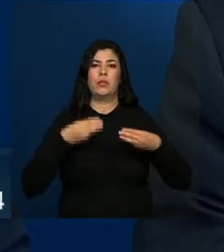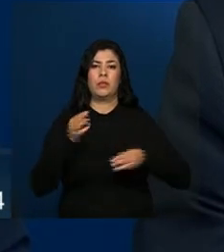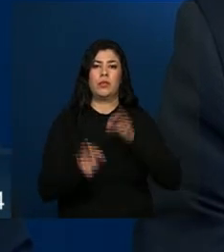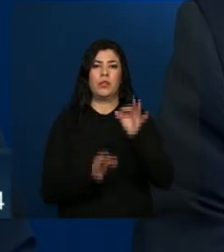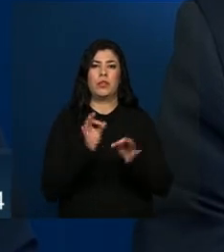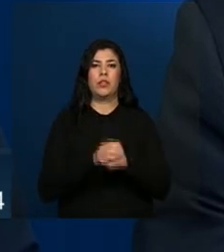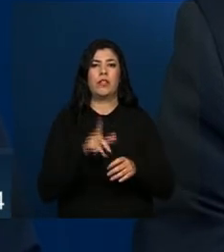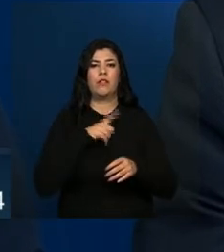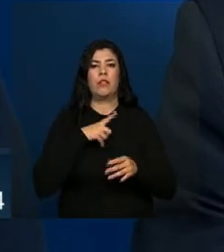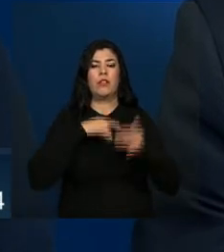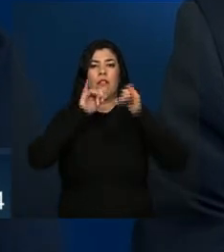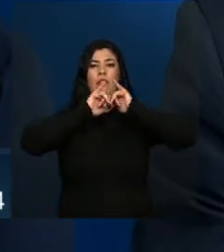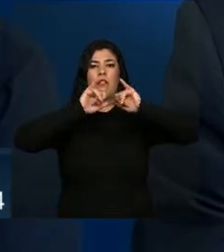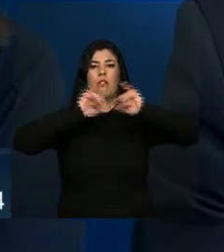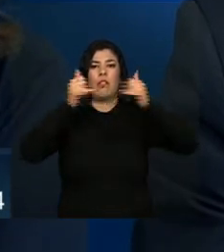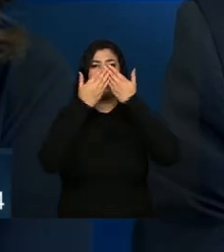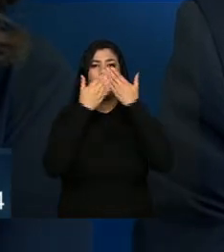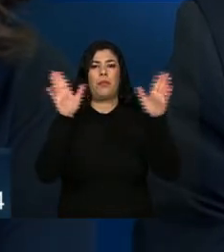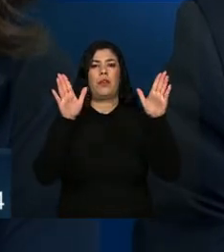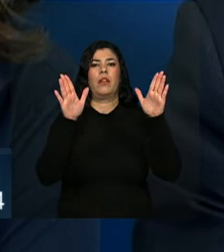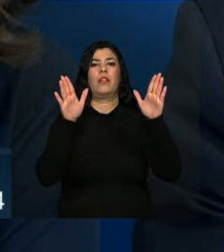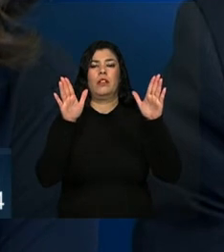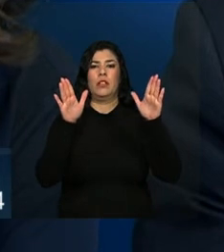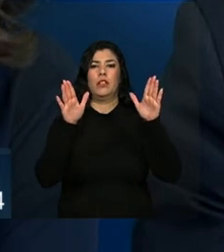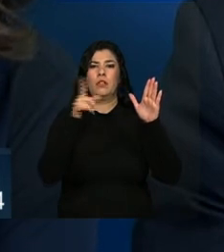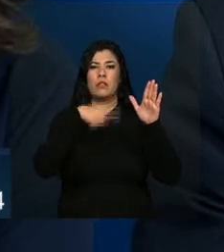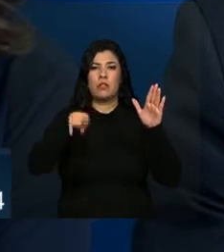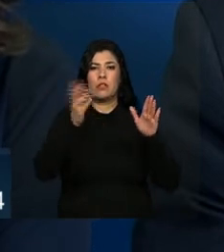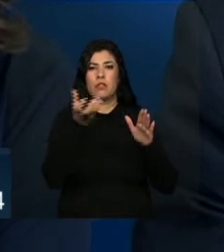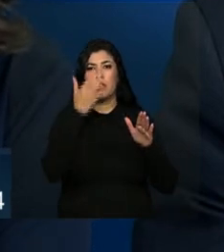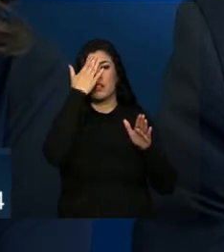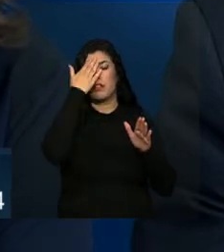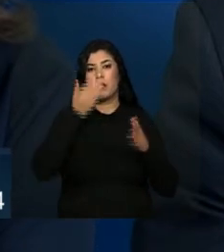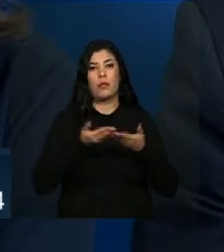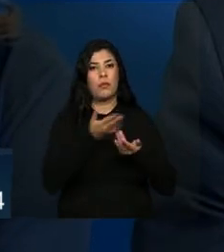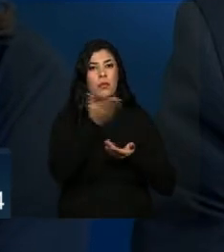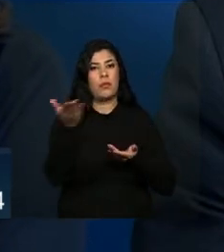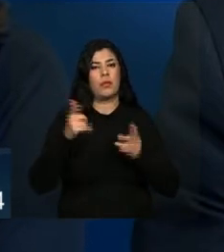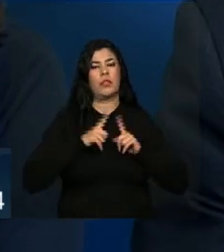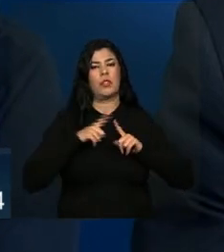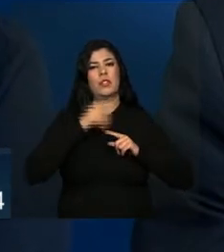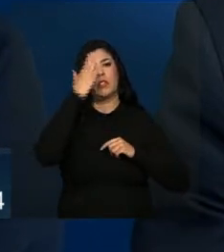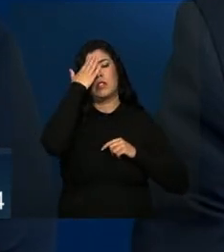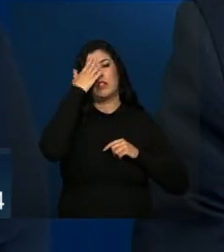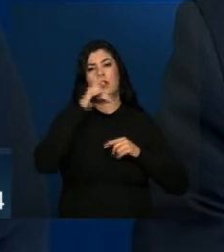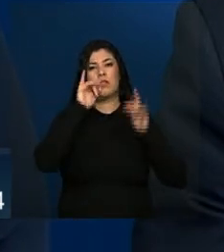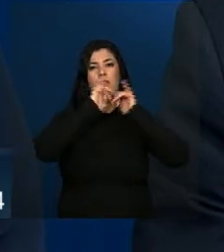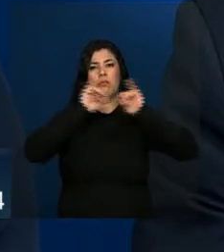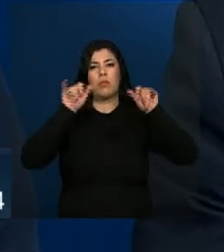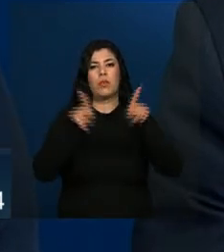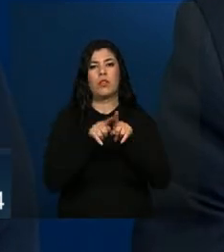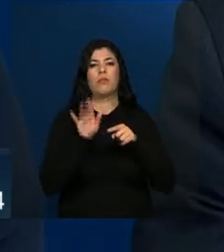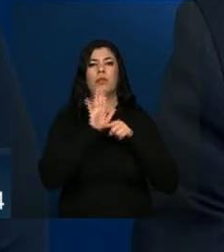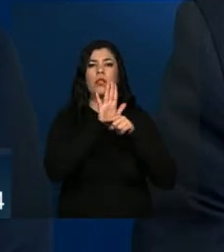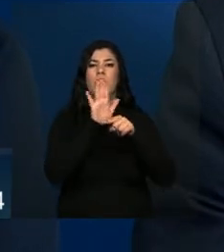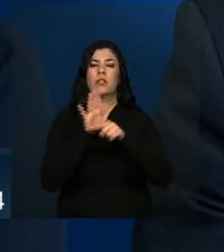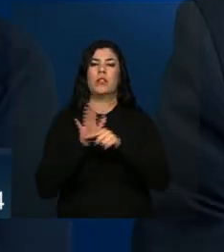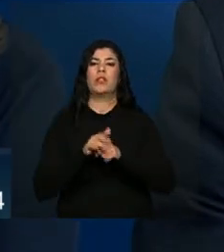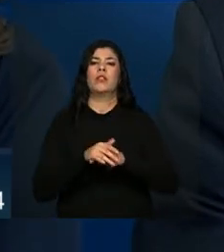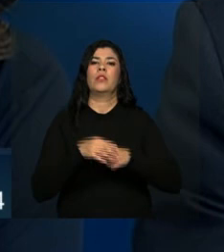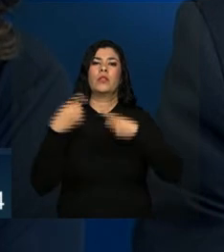página do dados abertos porque nós queremos que todos tenham essas informações e nos ajude nesse